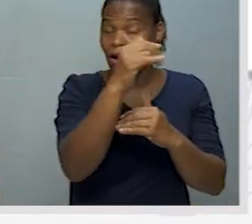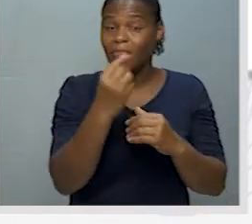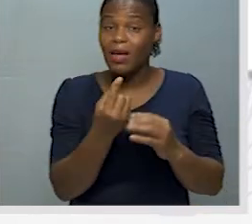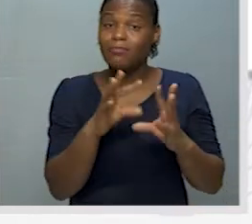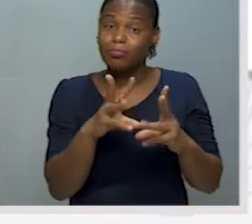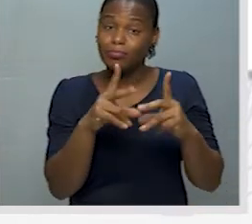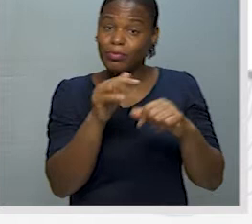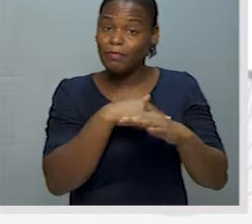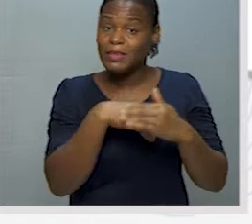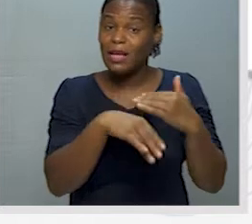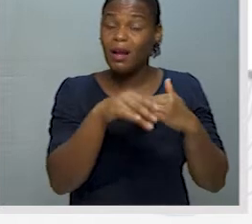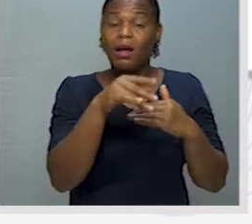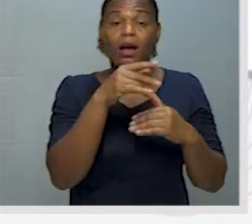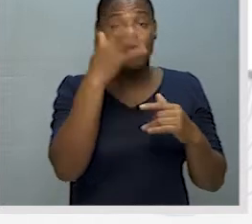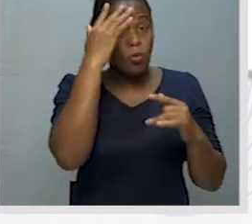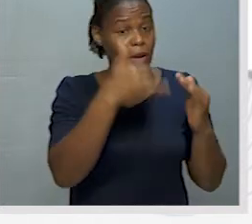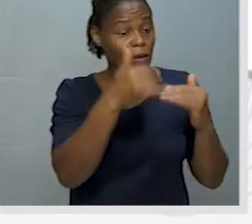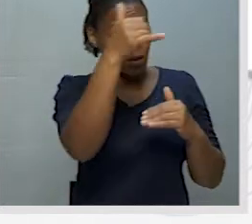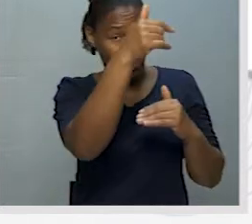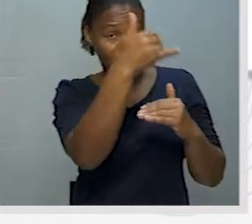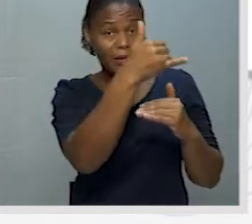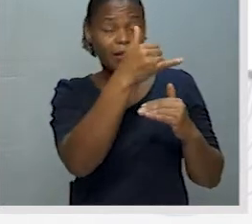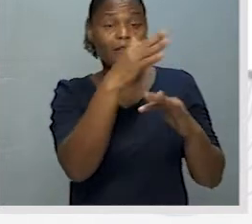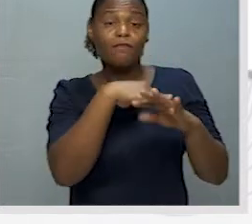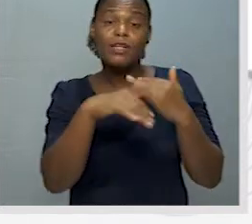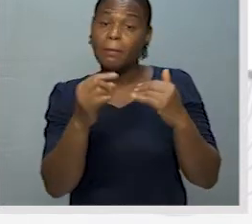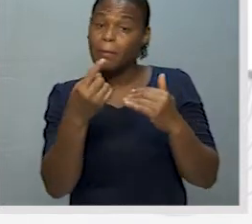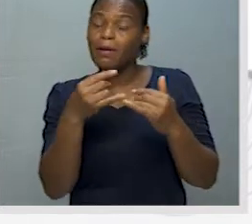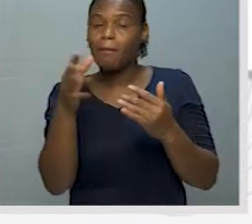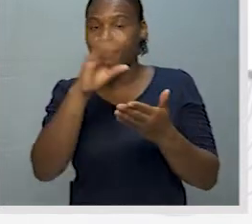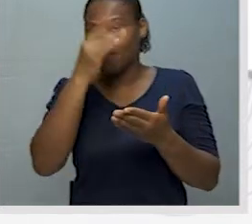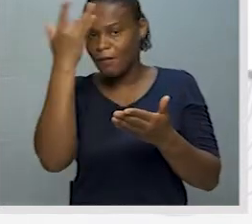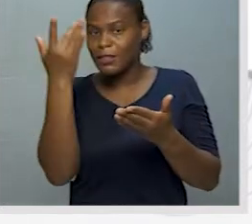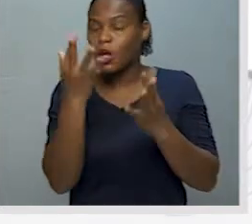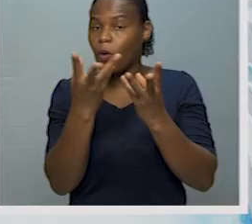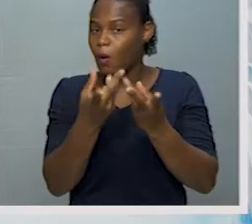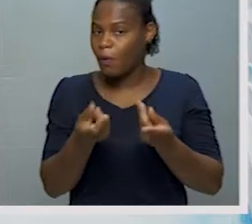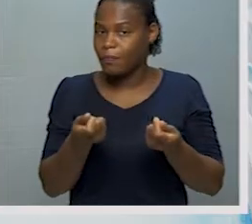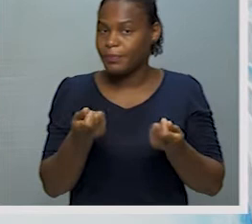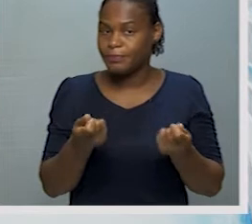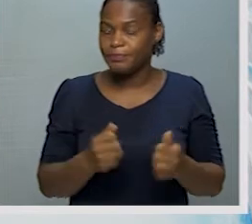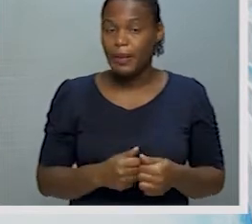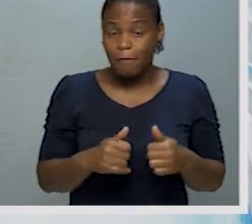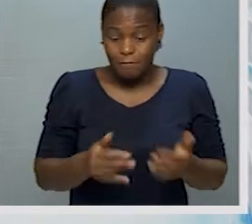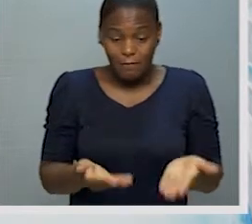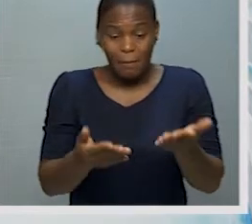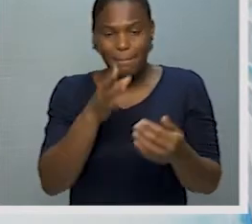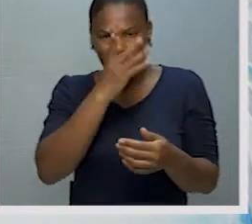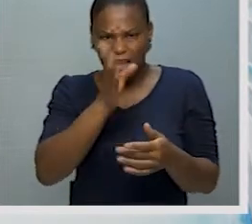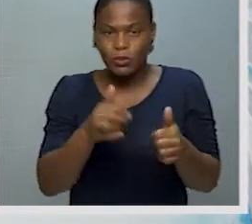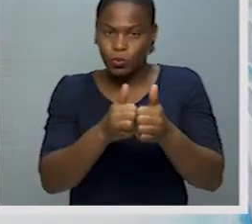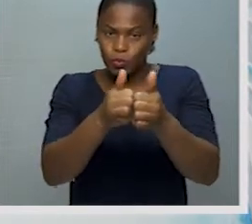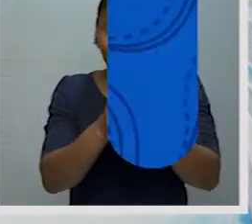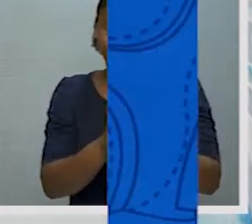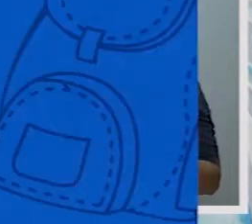devem desenvolver essas potências e assim facilitamos os cálculos. Mas vamos ver juntos na prática